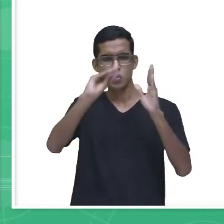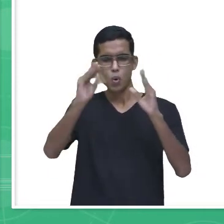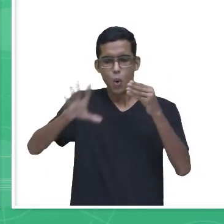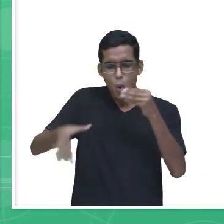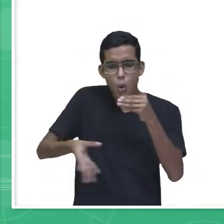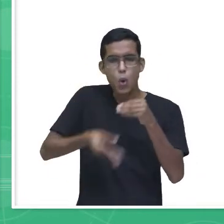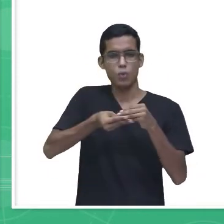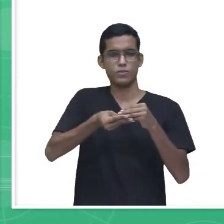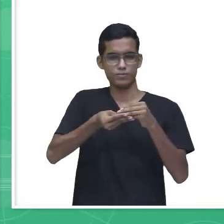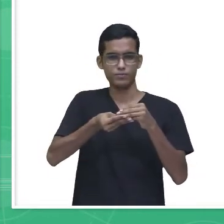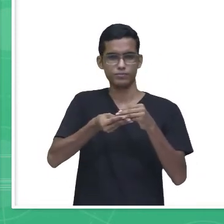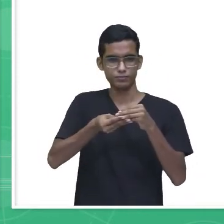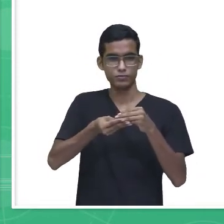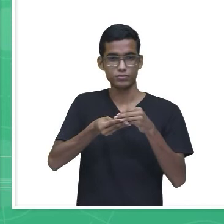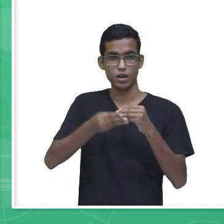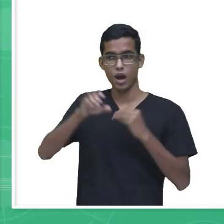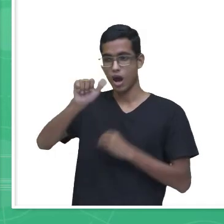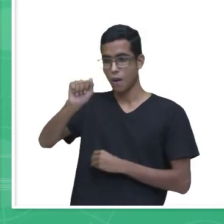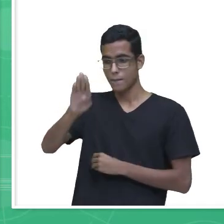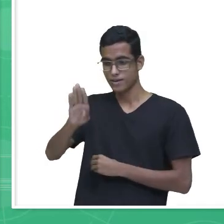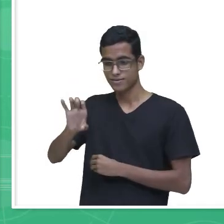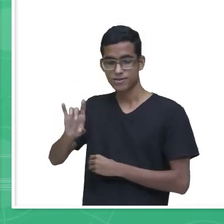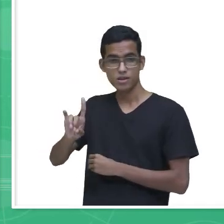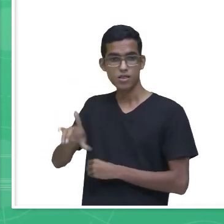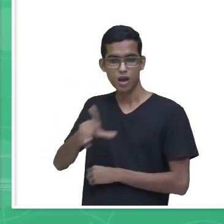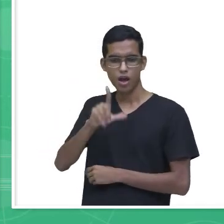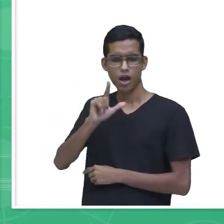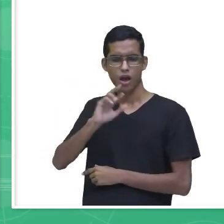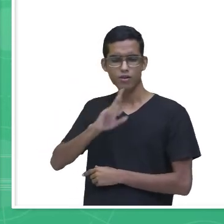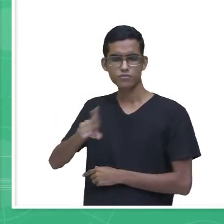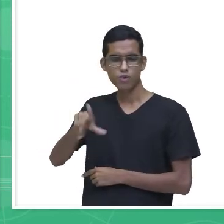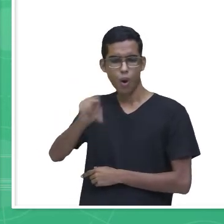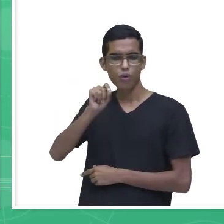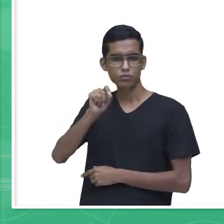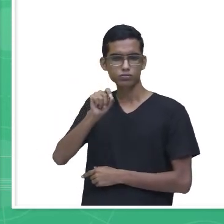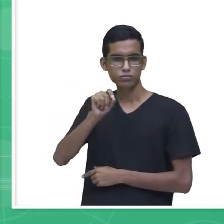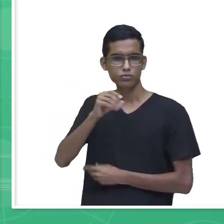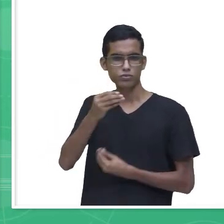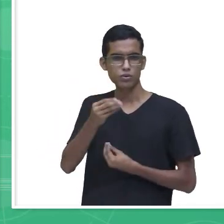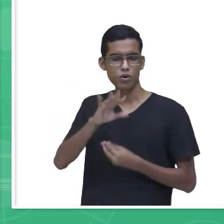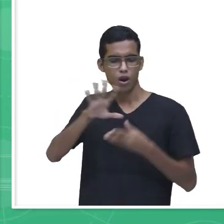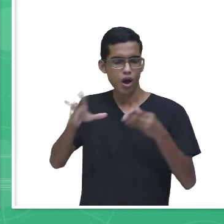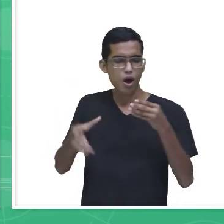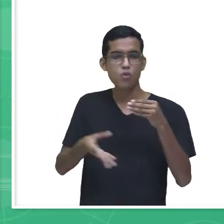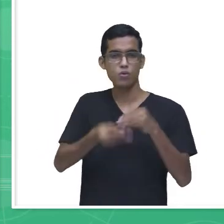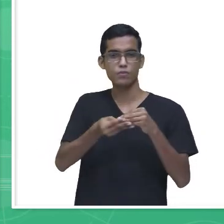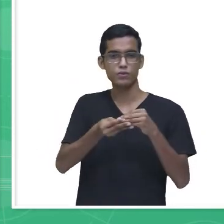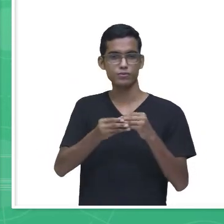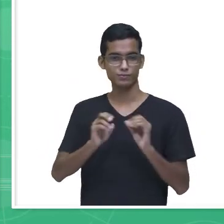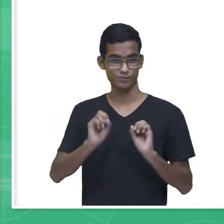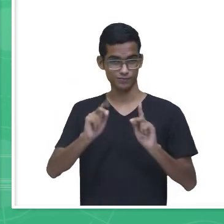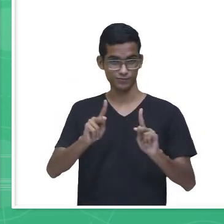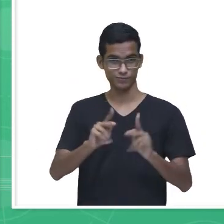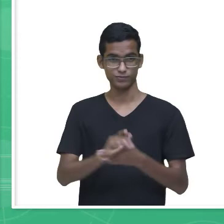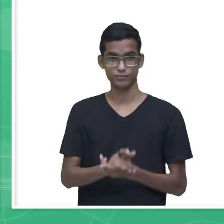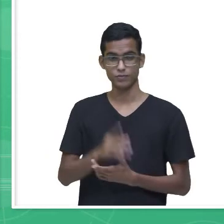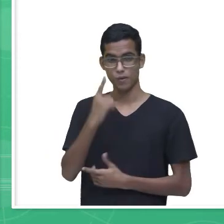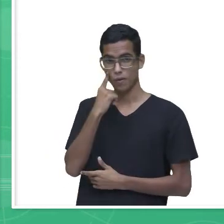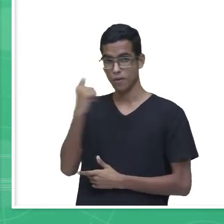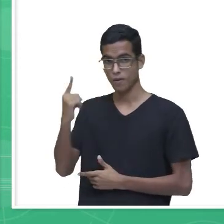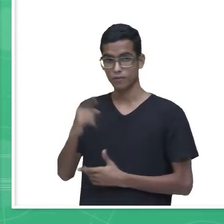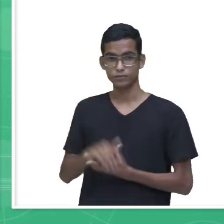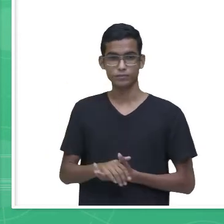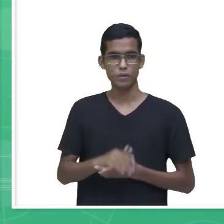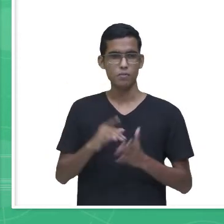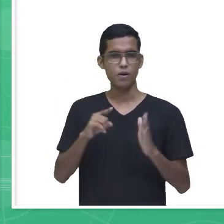gente vai lendo e vai tentando preencher essas lacunas depois com as alternativas que estão lá embaixo, perfeito? Então, olha só, a questão diz